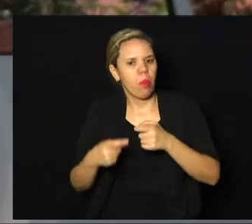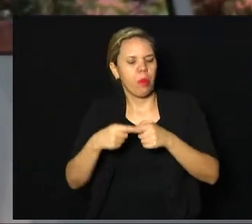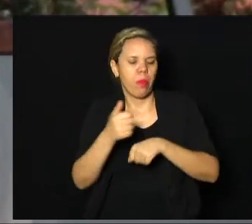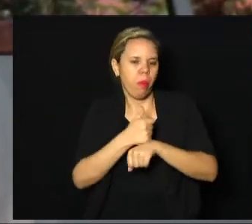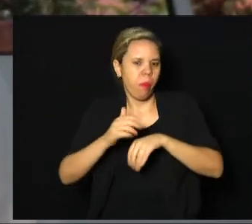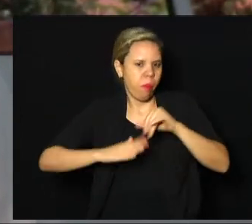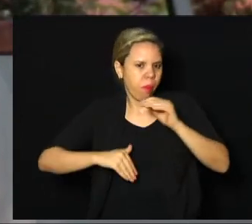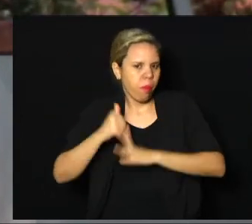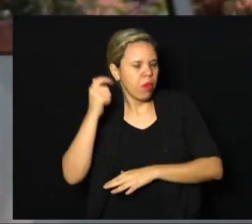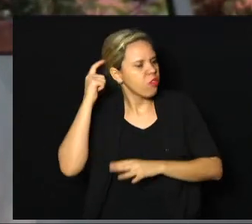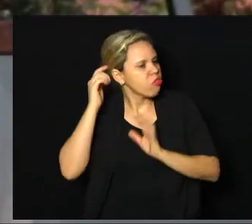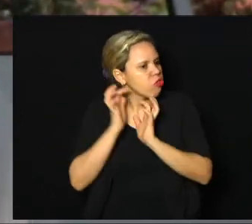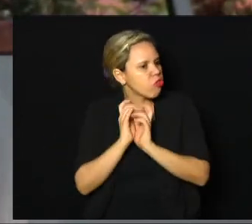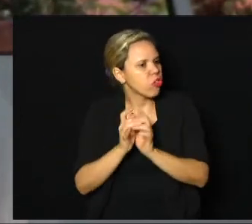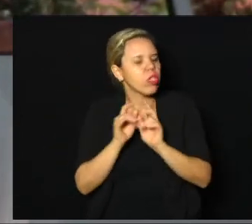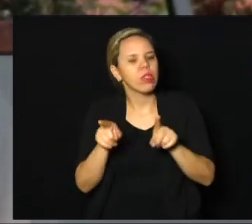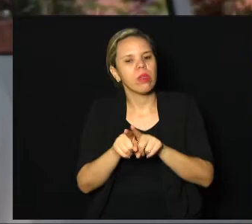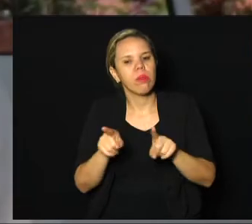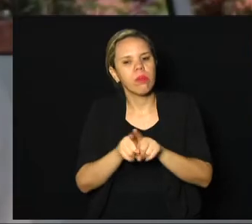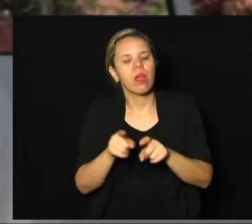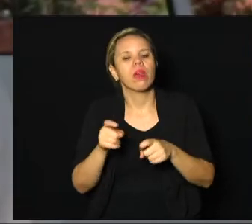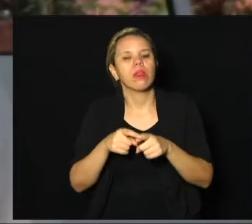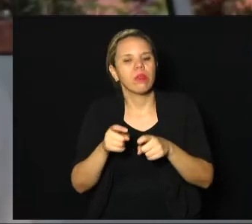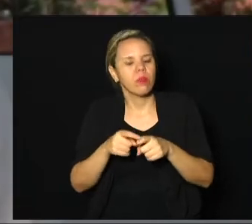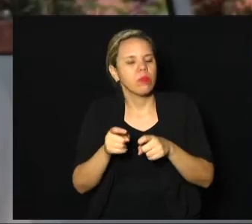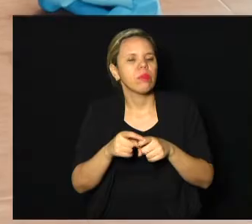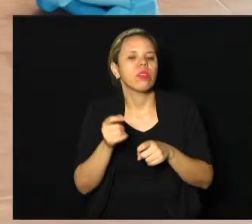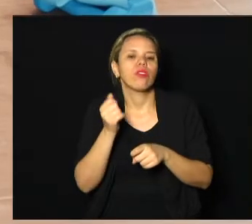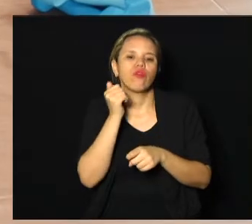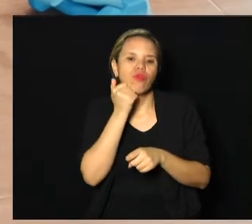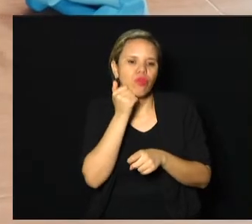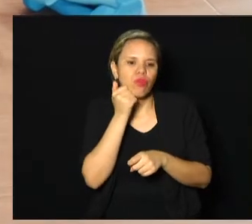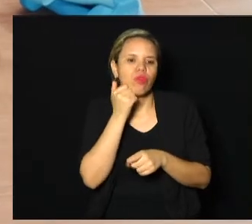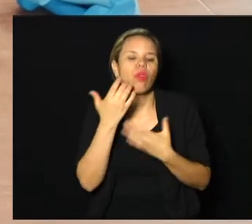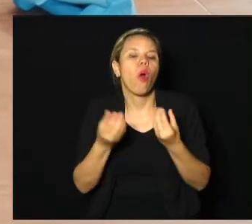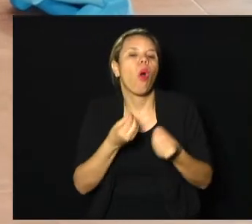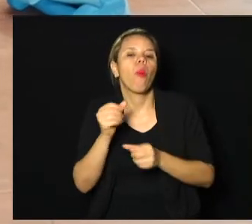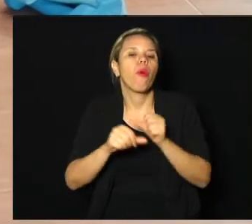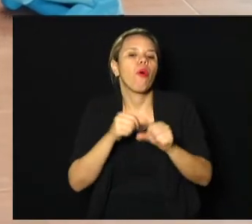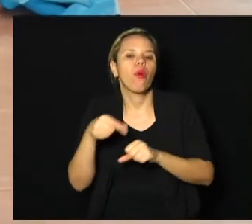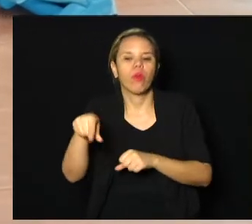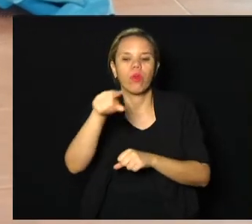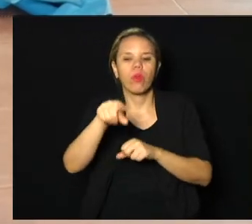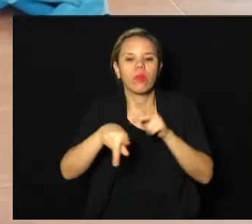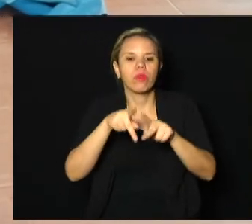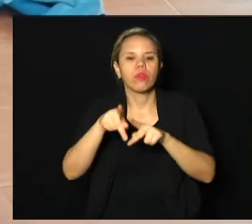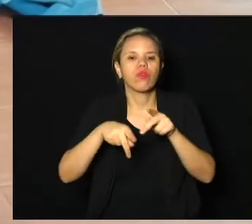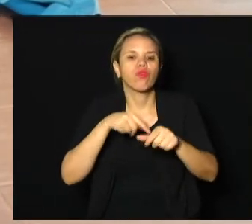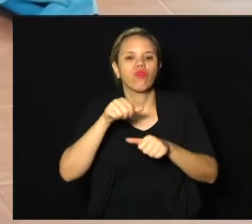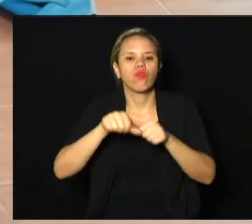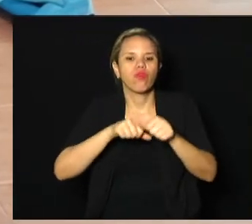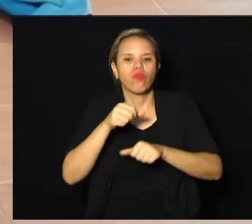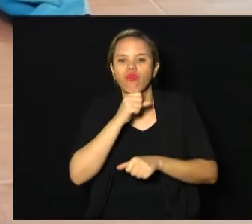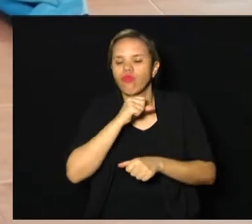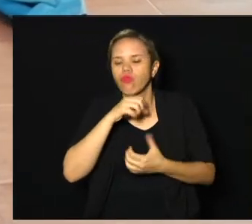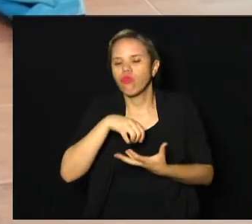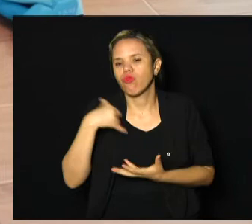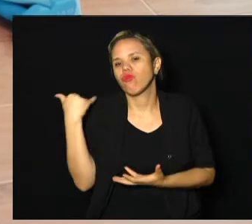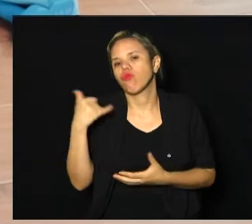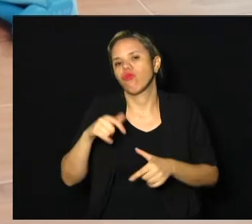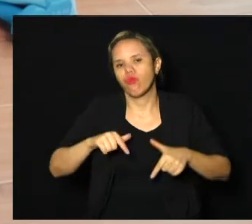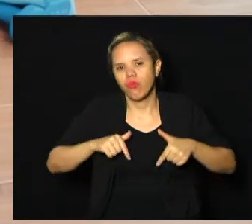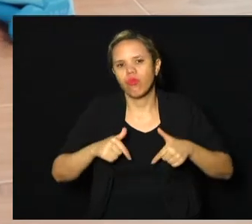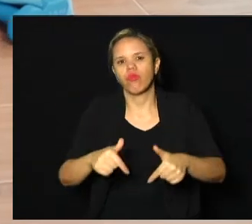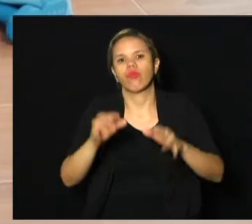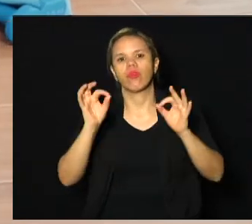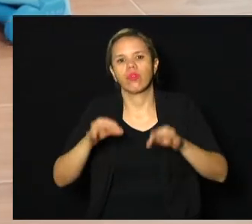né? Que eu acho que são os dois grandes gargalos, né? Como eu me tornar, né, um idoso ativo,